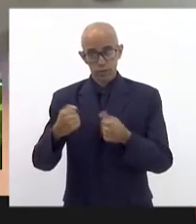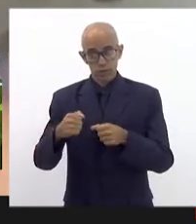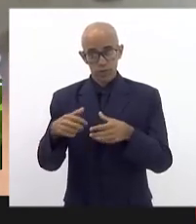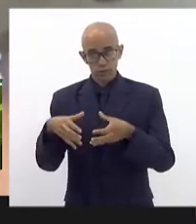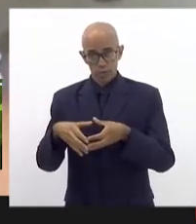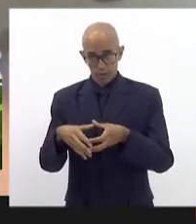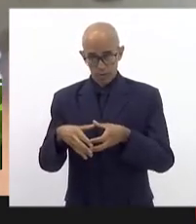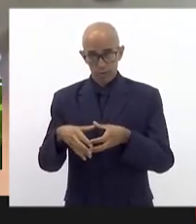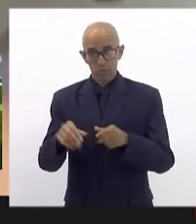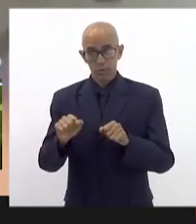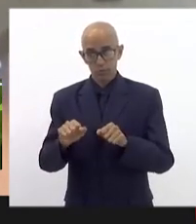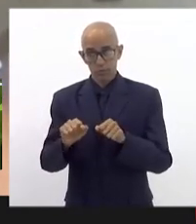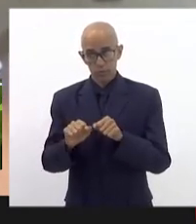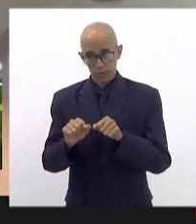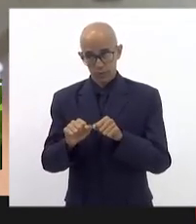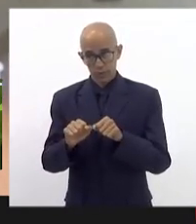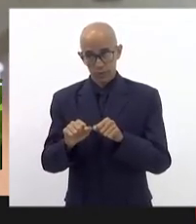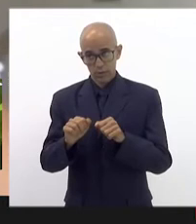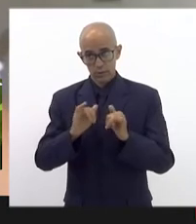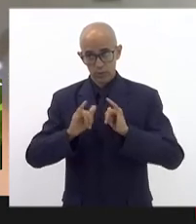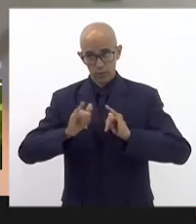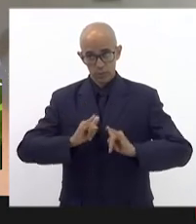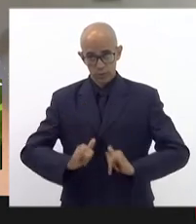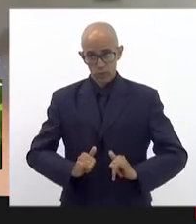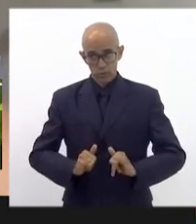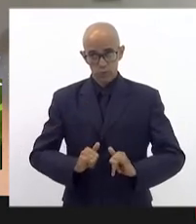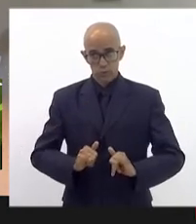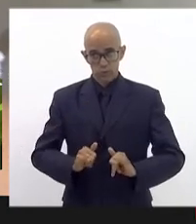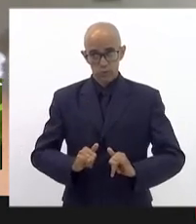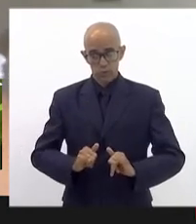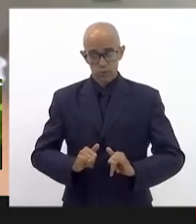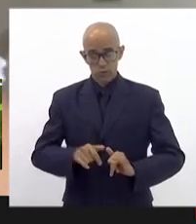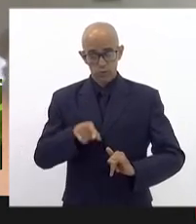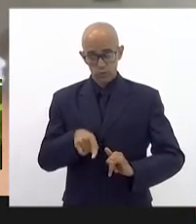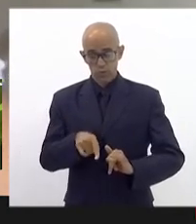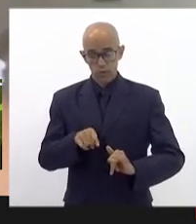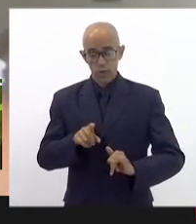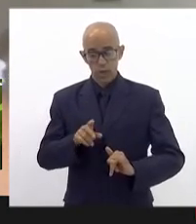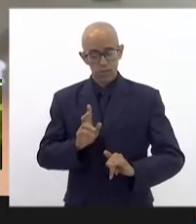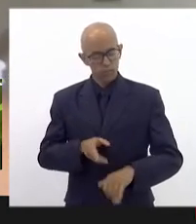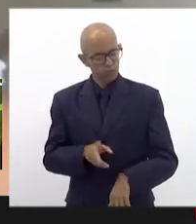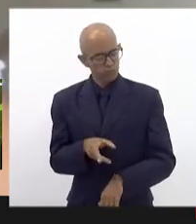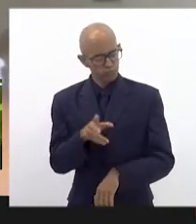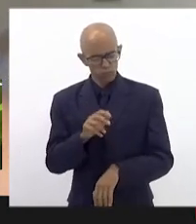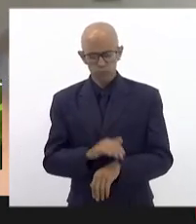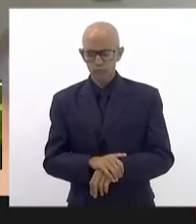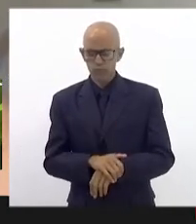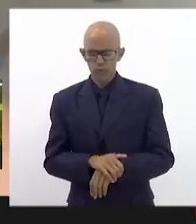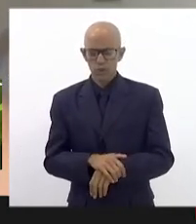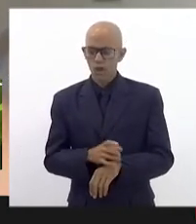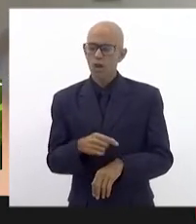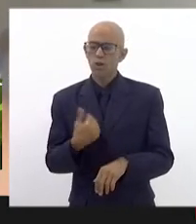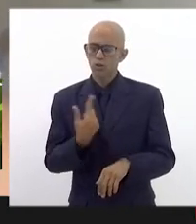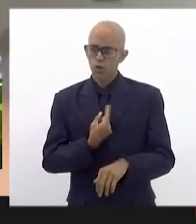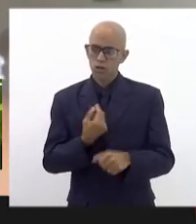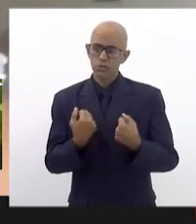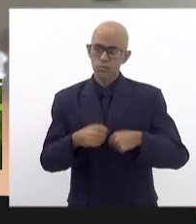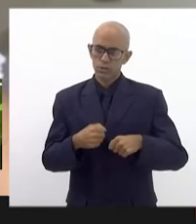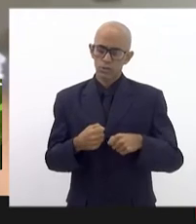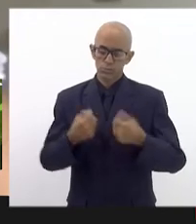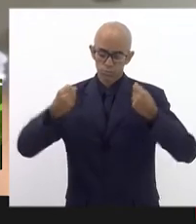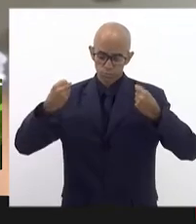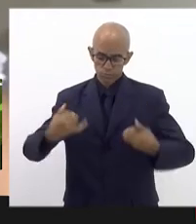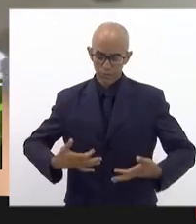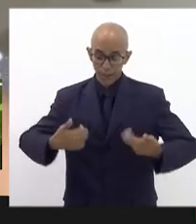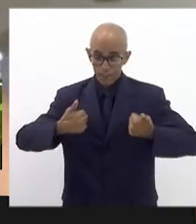execute essas informações elas são constantes, não, a gente precisa delinear muito